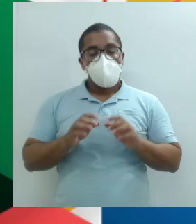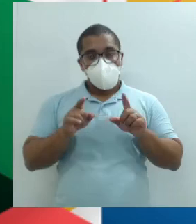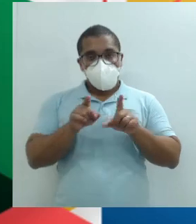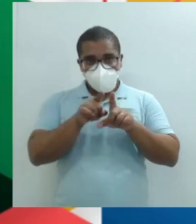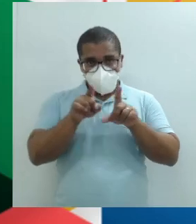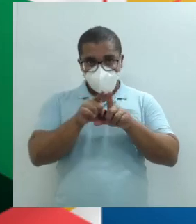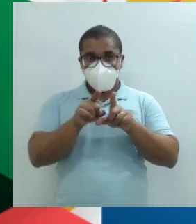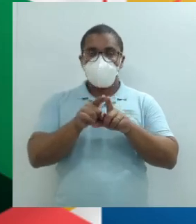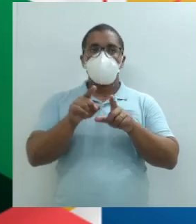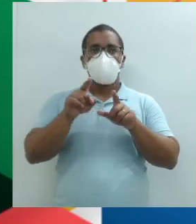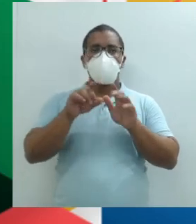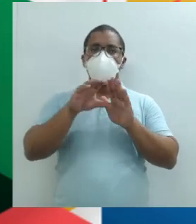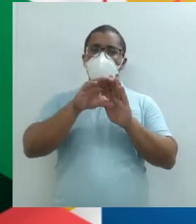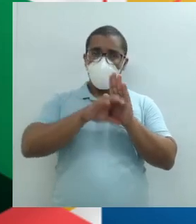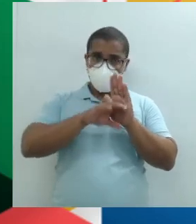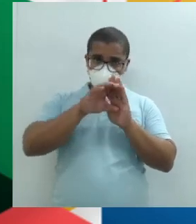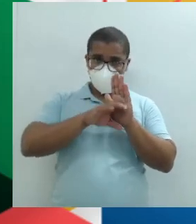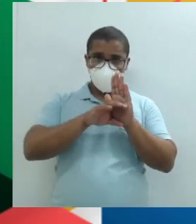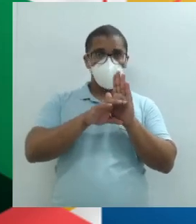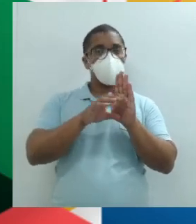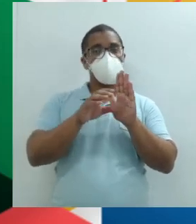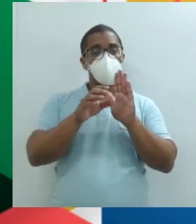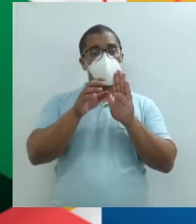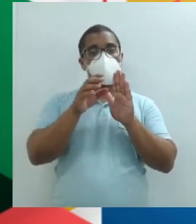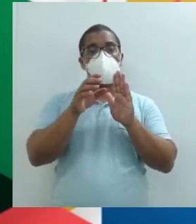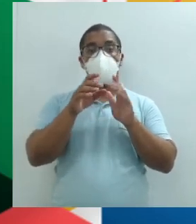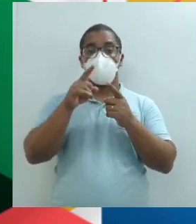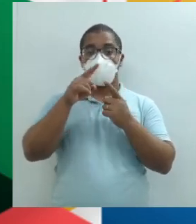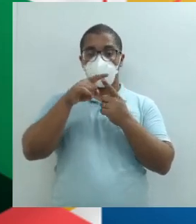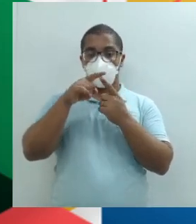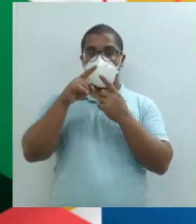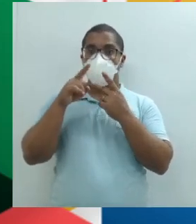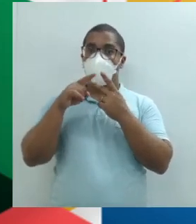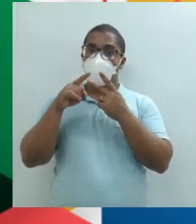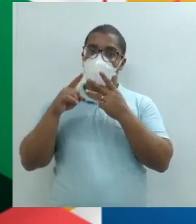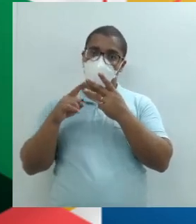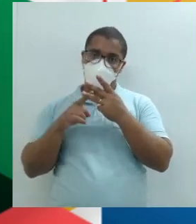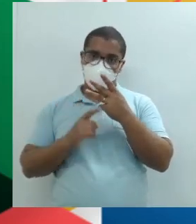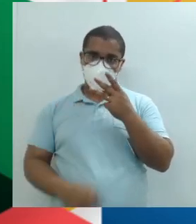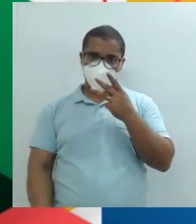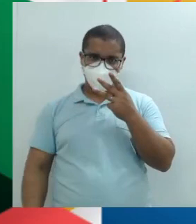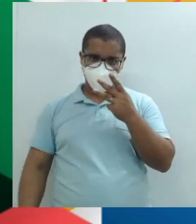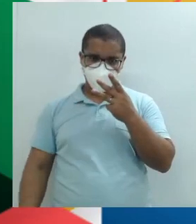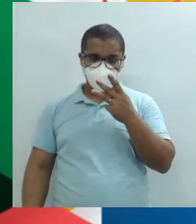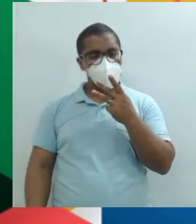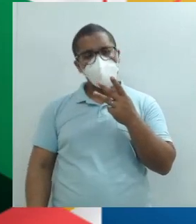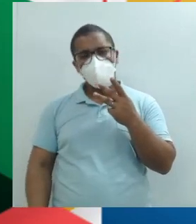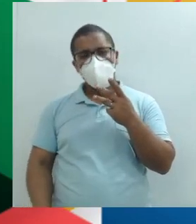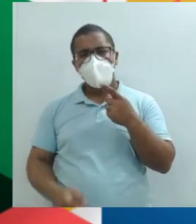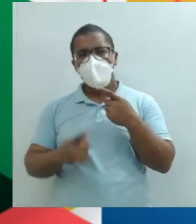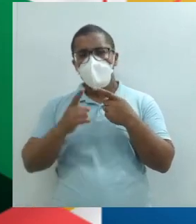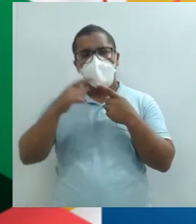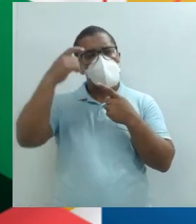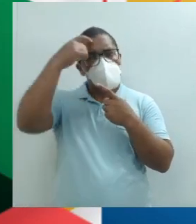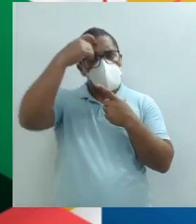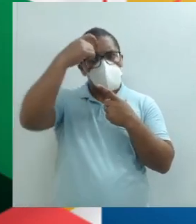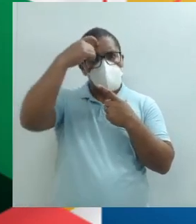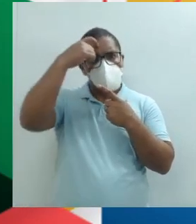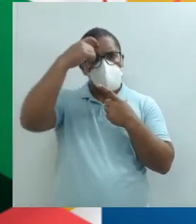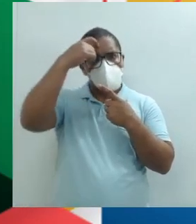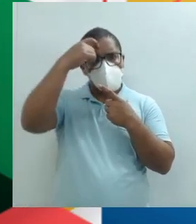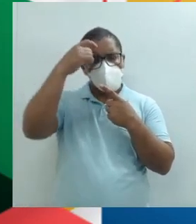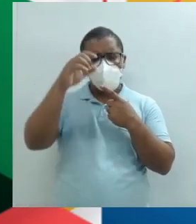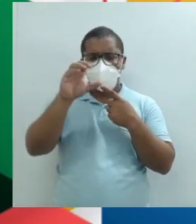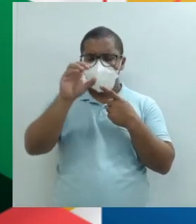essas competências elas foram divididas em 3 dimensões. Quais são elas? A cognitiva,